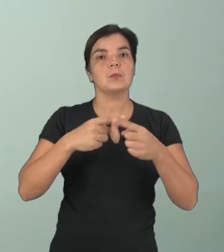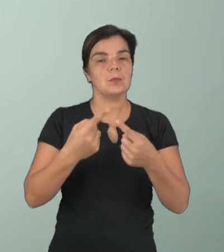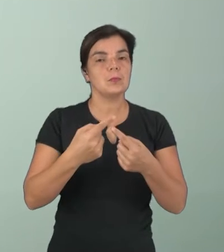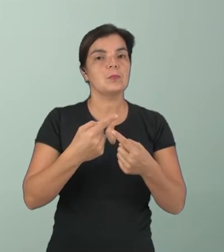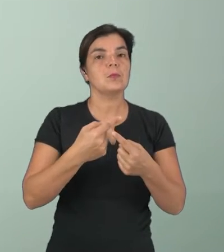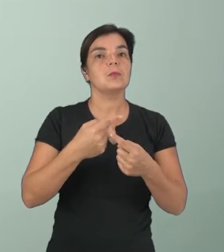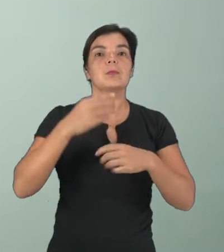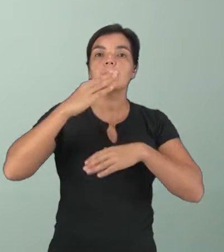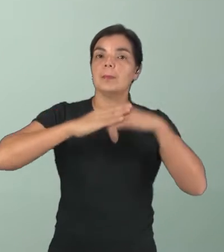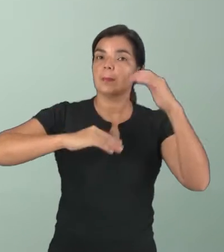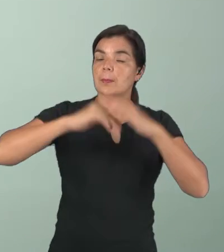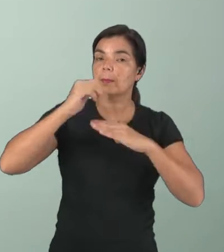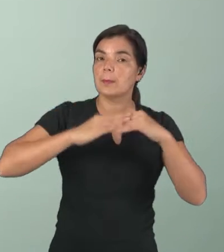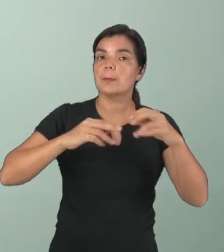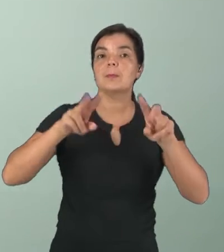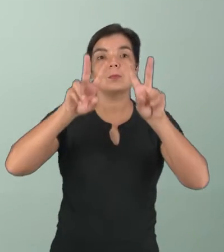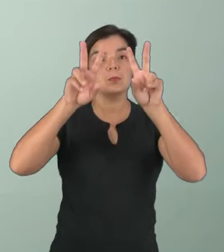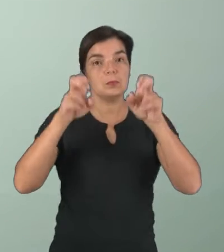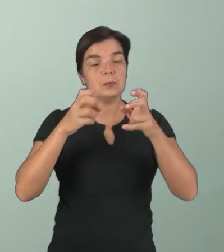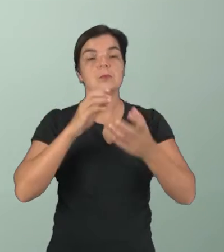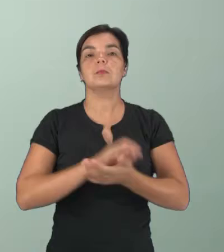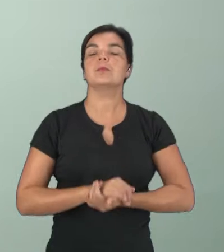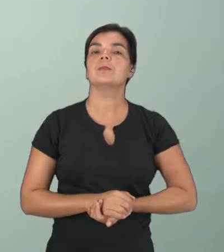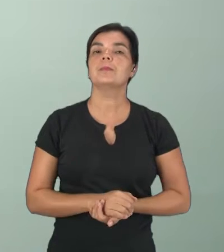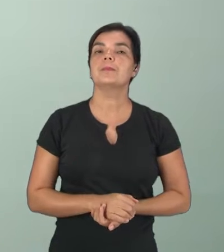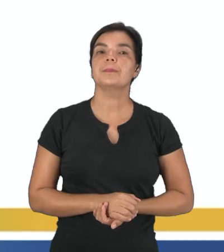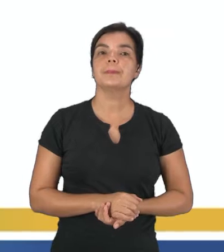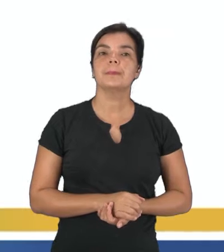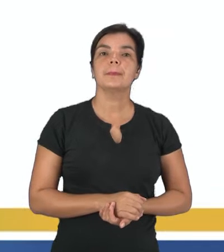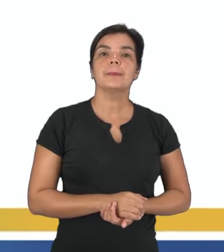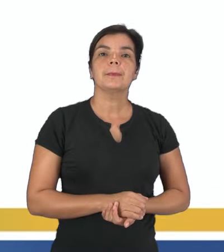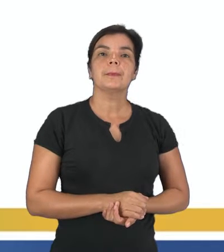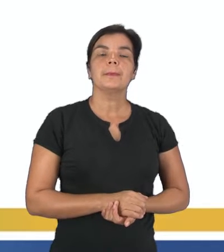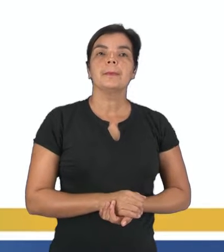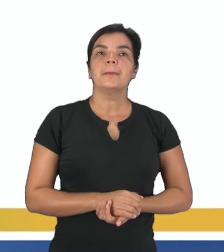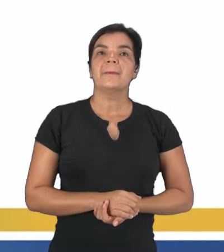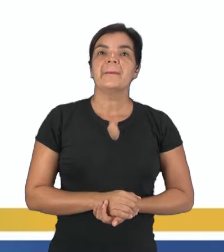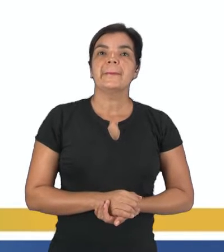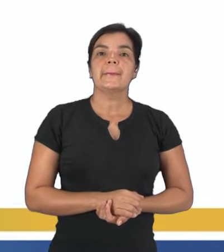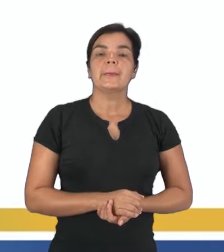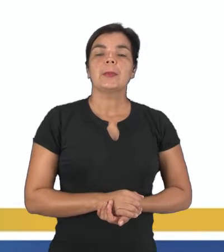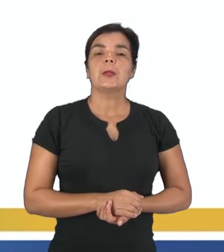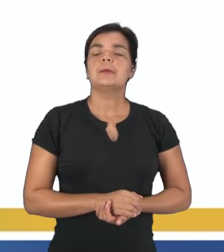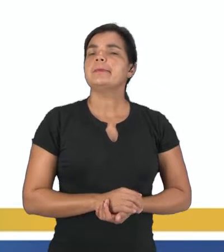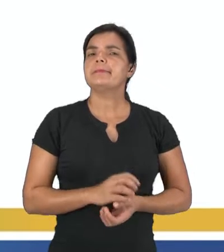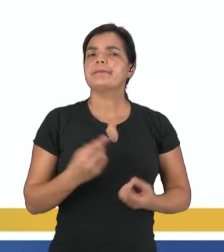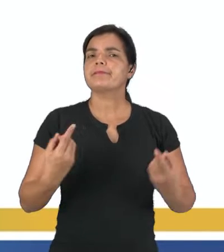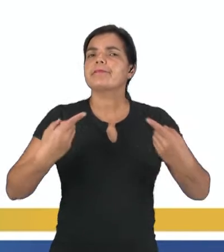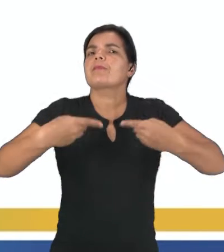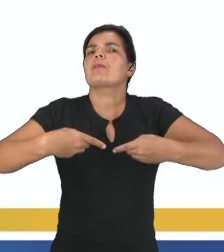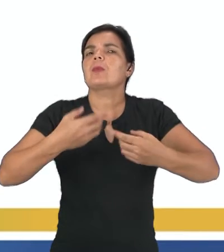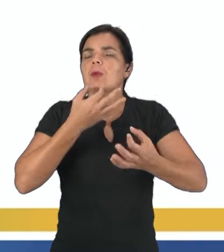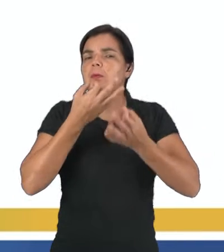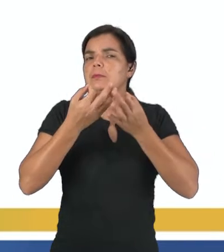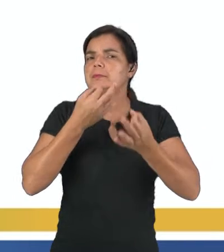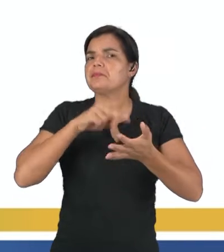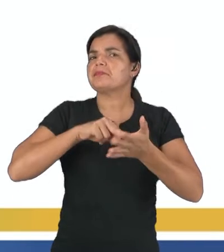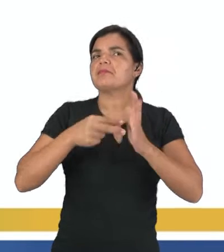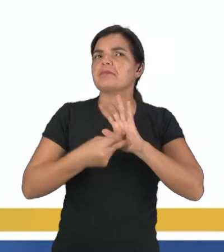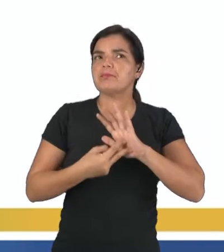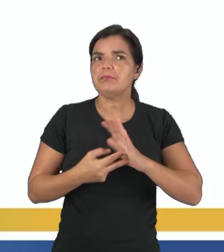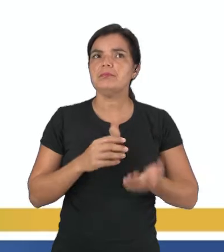alguém especialista na área, tá certo? Então vamos lá. E a contra-argumentação, né? O que